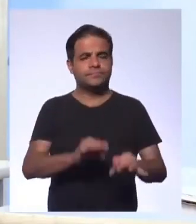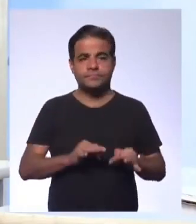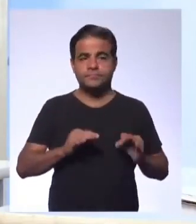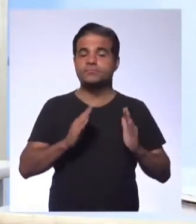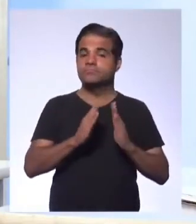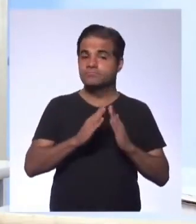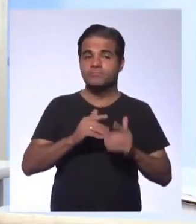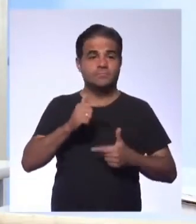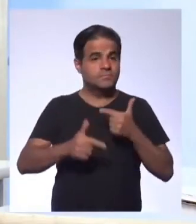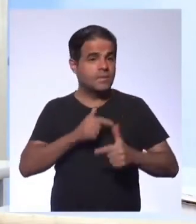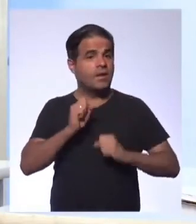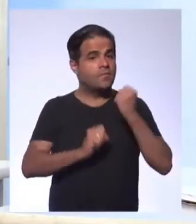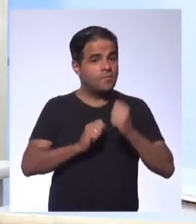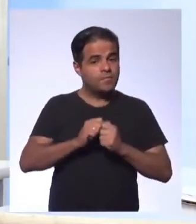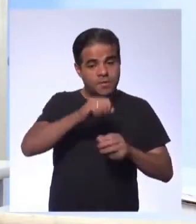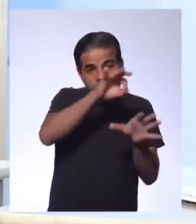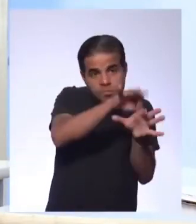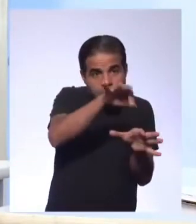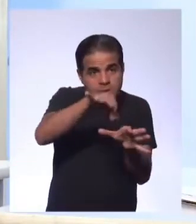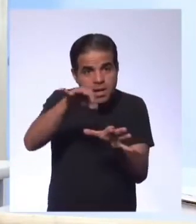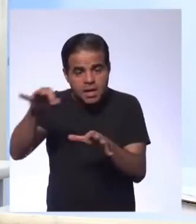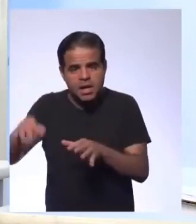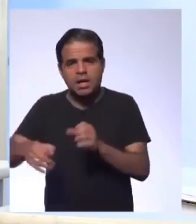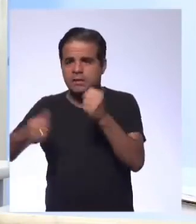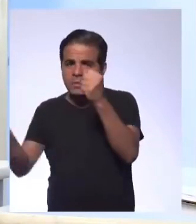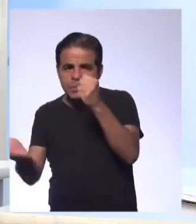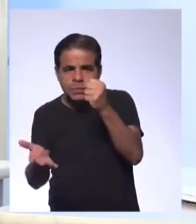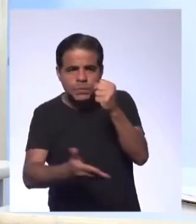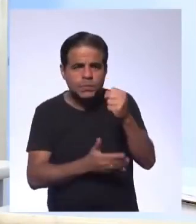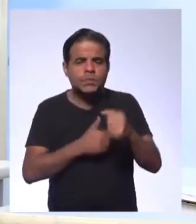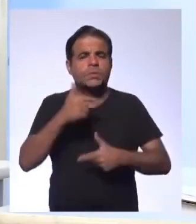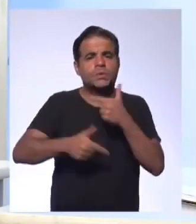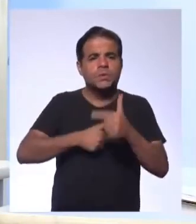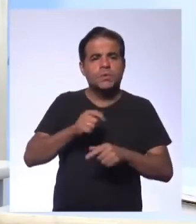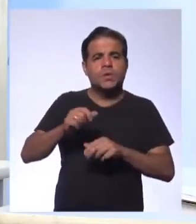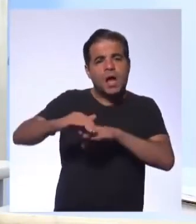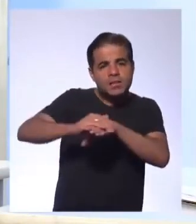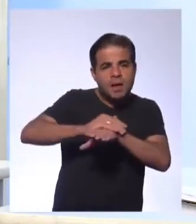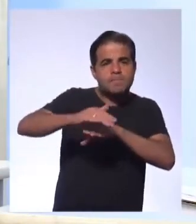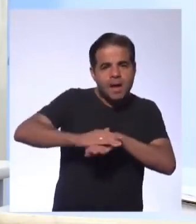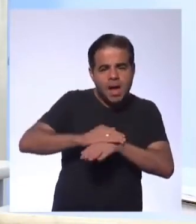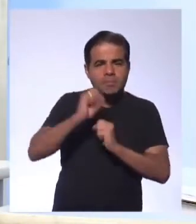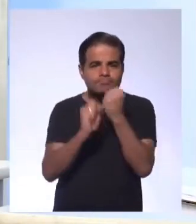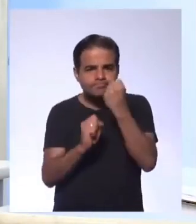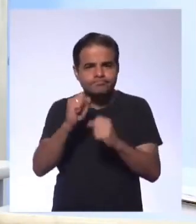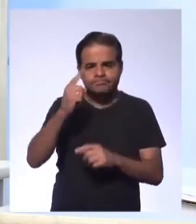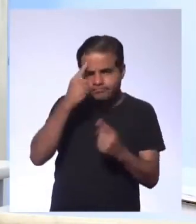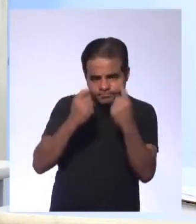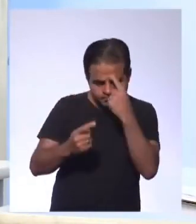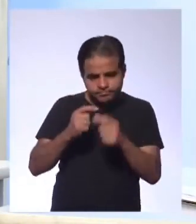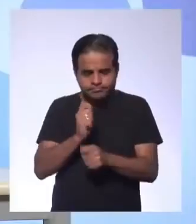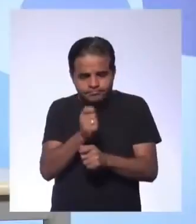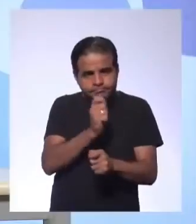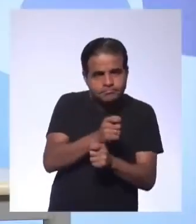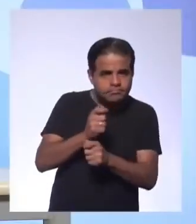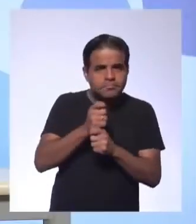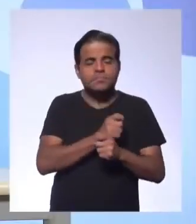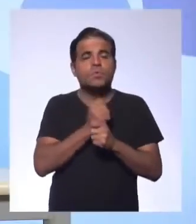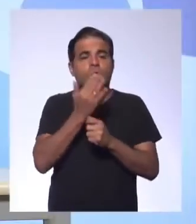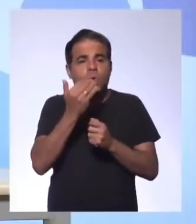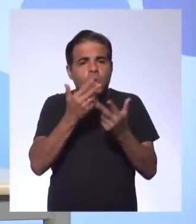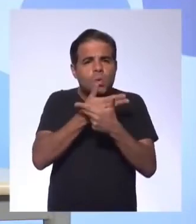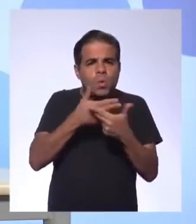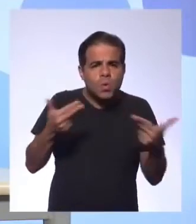sua própria roupa, eles plantam, eles colhem, eles fazem o seu sapato, eles fazem tudo, inclusive o que eles vão se